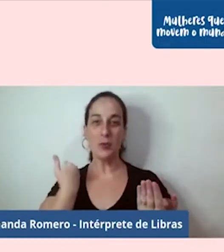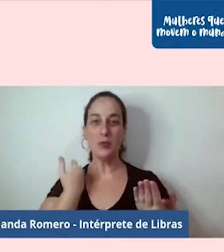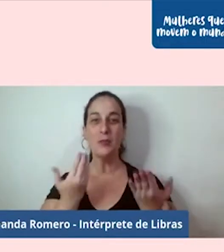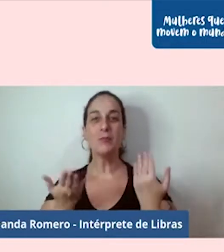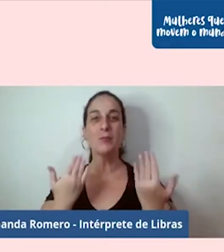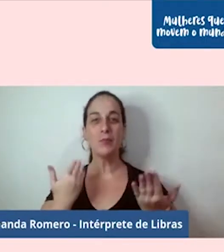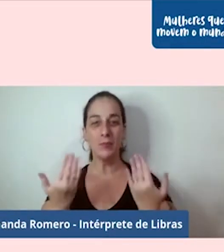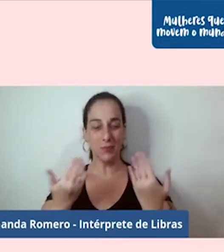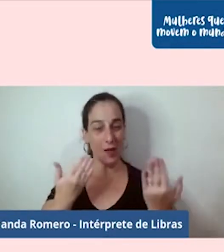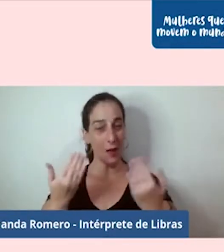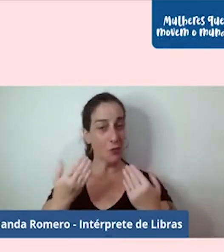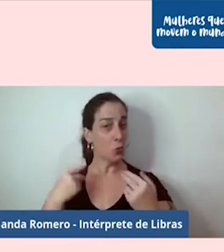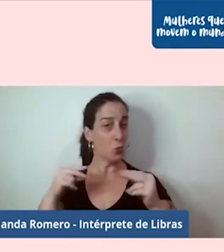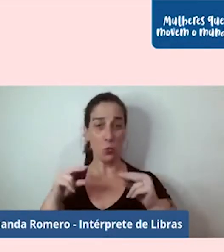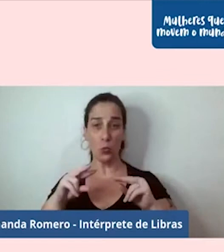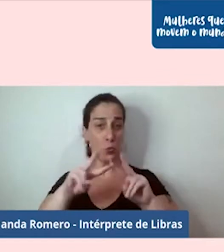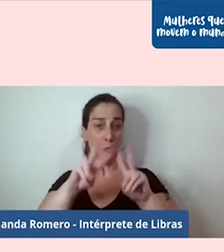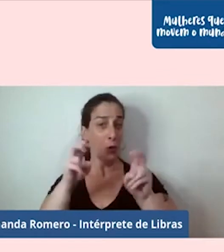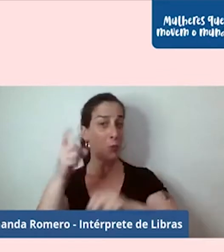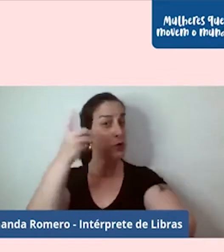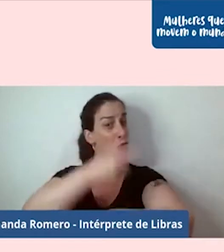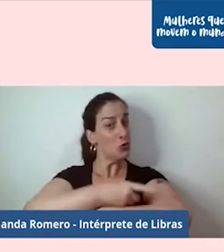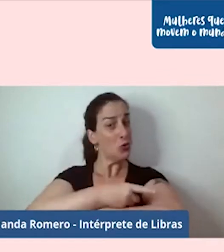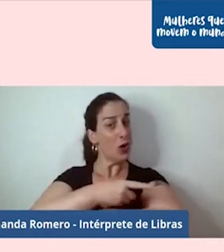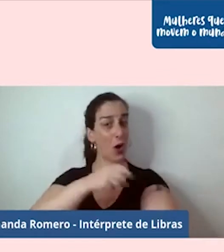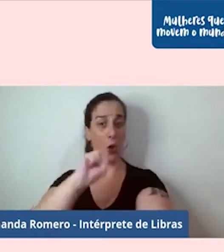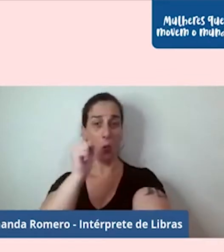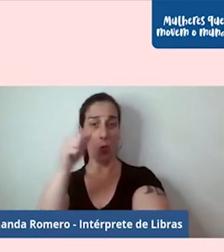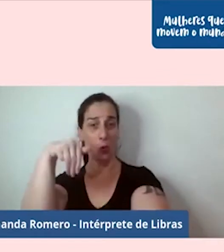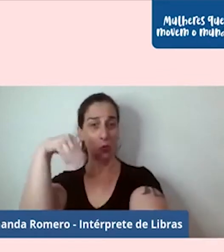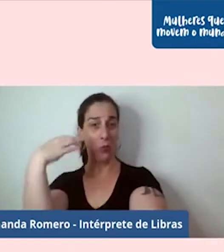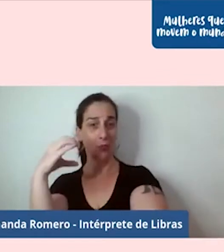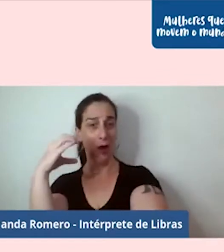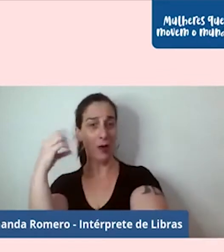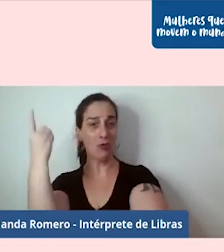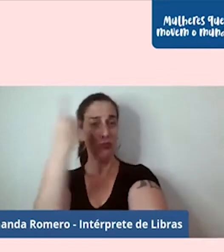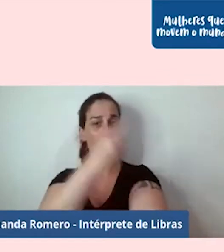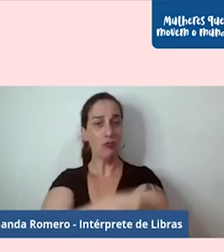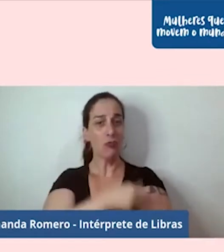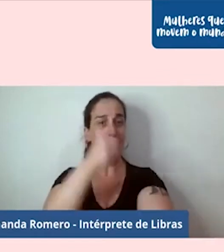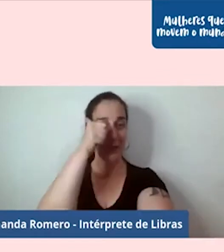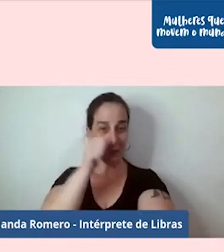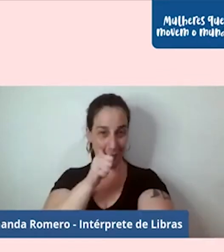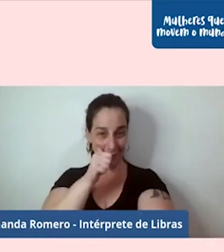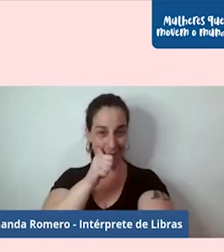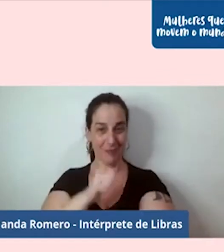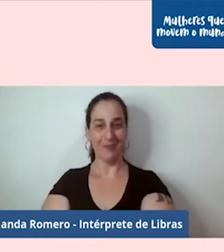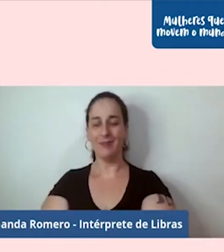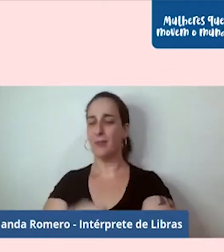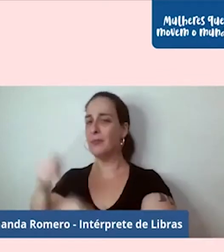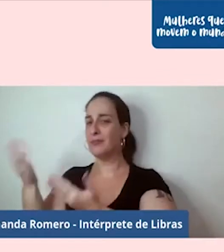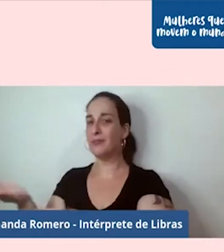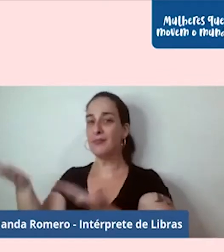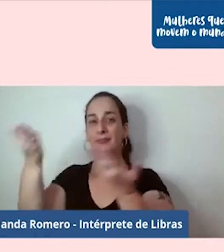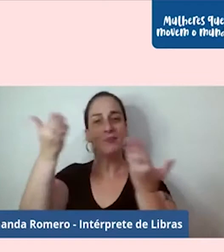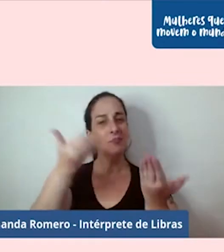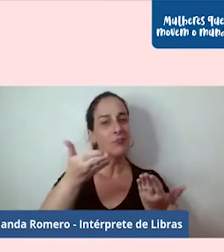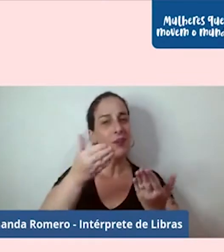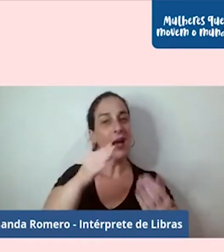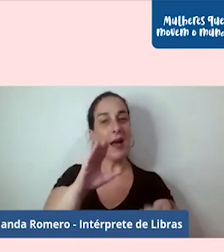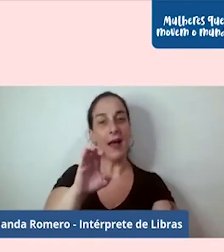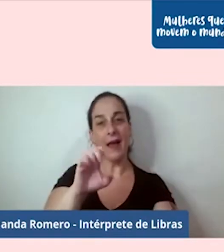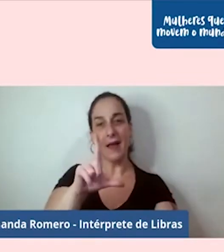sobre o nosso dia, esse dia 8 de março, Dia Internacional da Mulher. Convido, então, Elizabeth